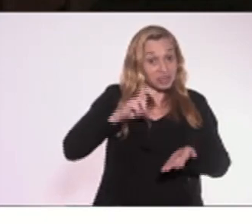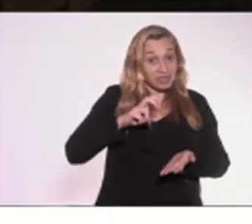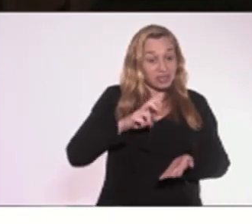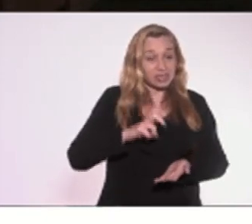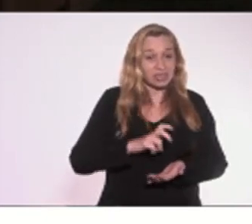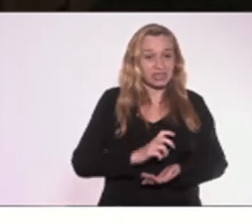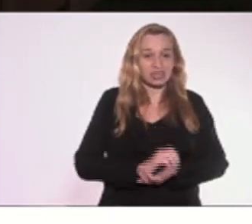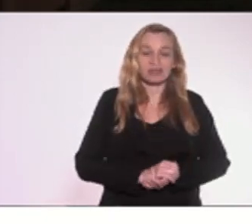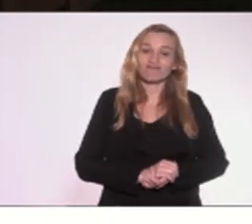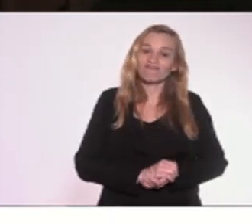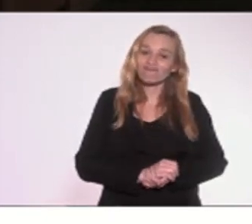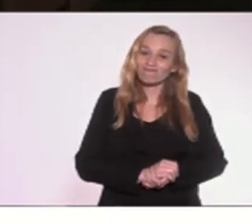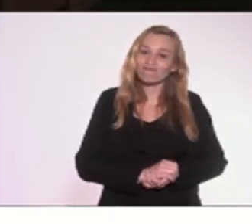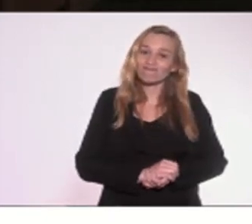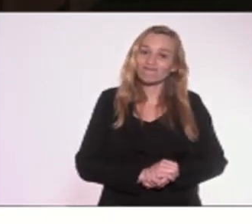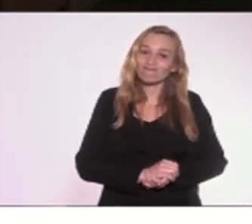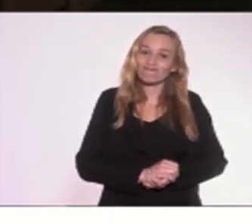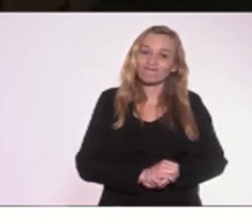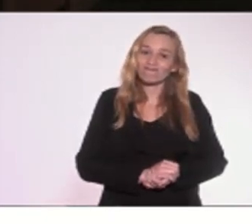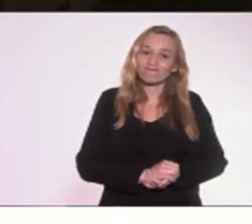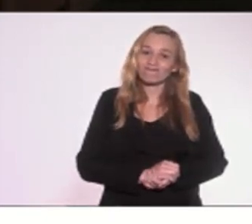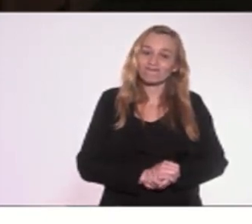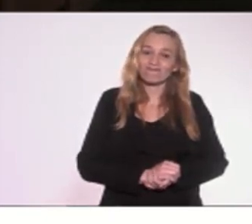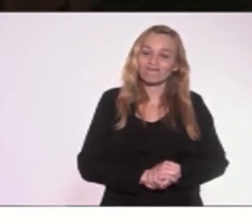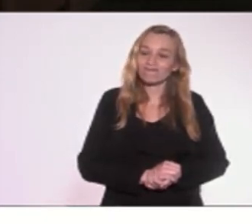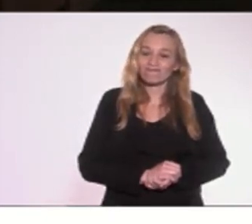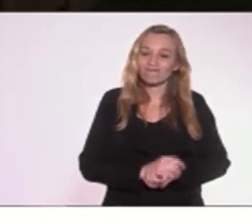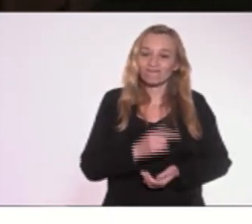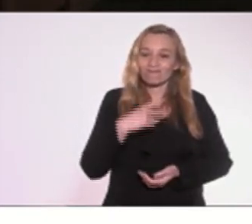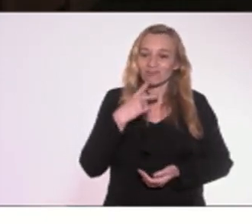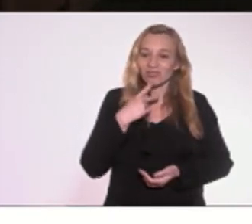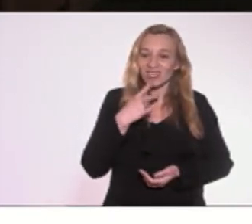com essa deferência, sem palavras. Muito obrigado.